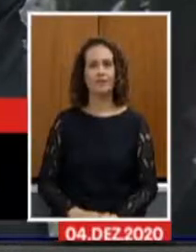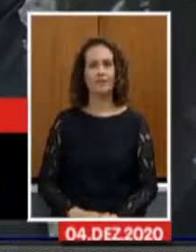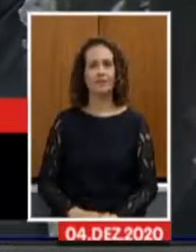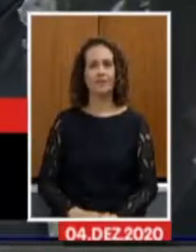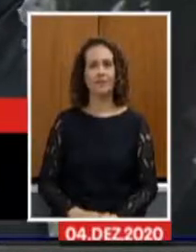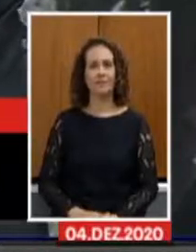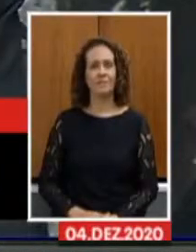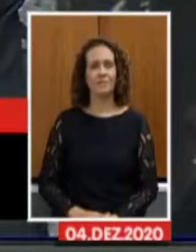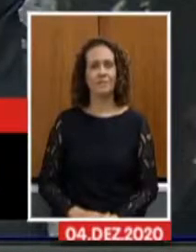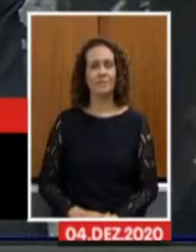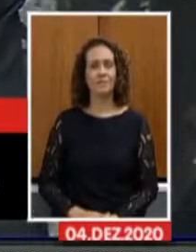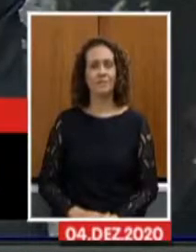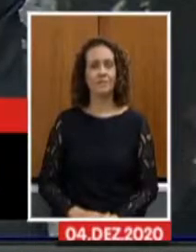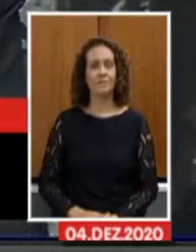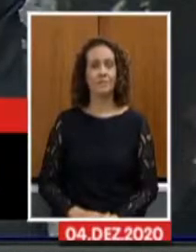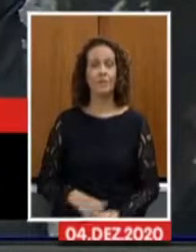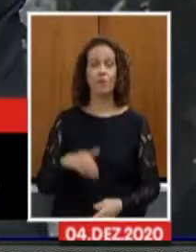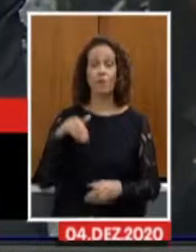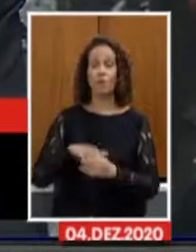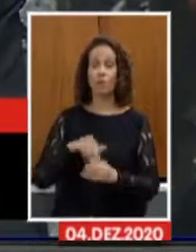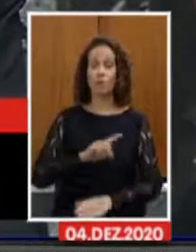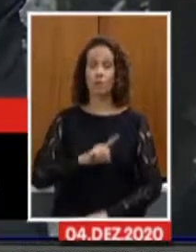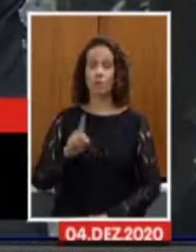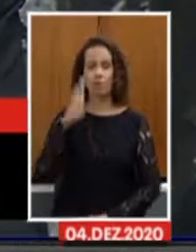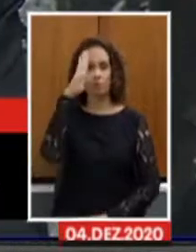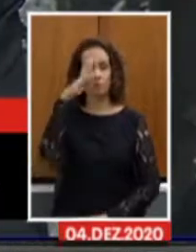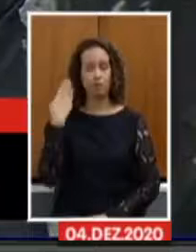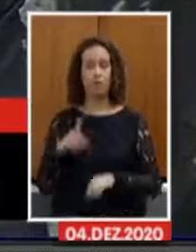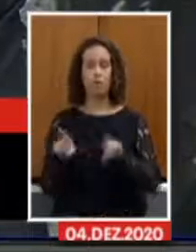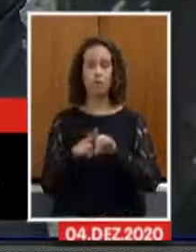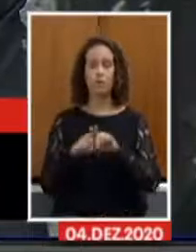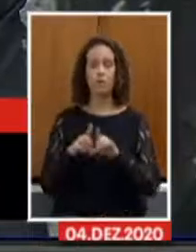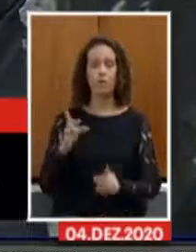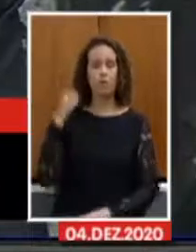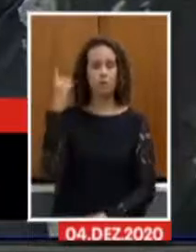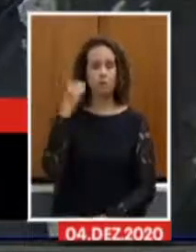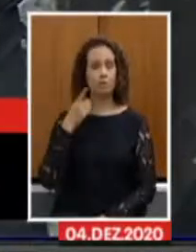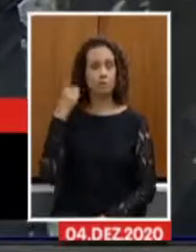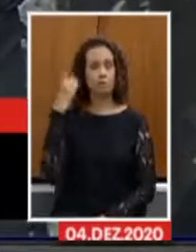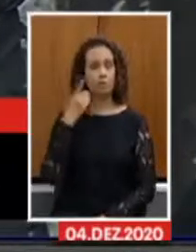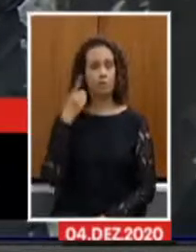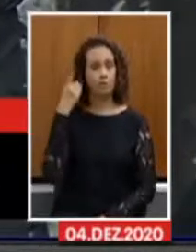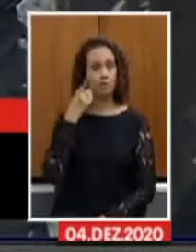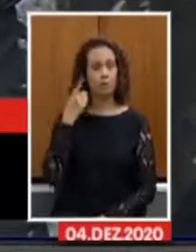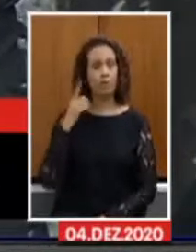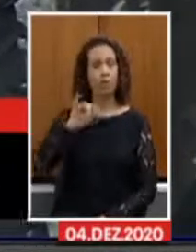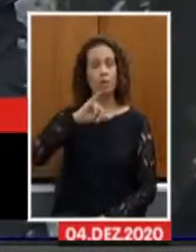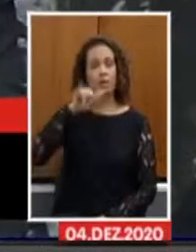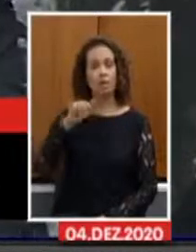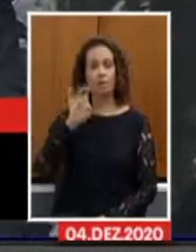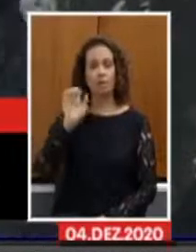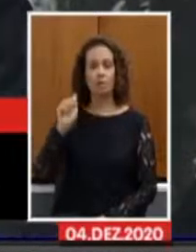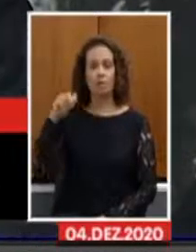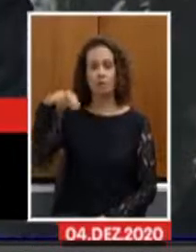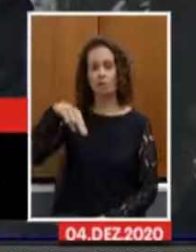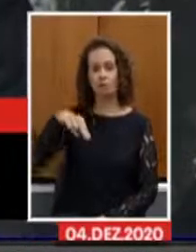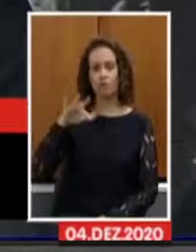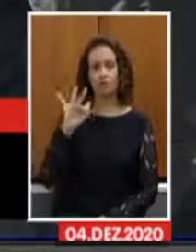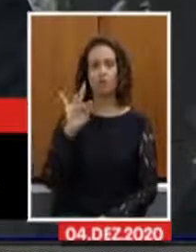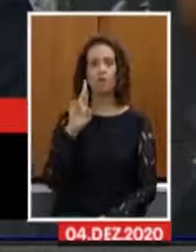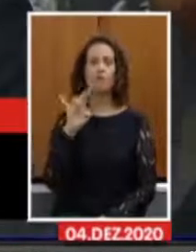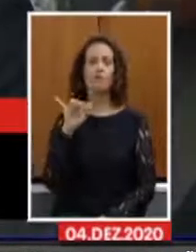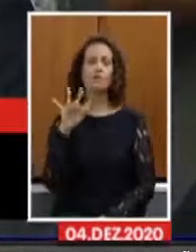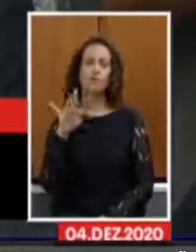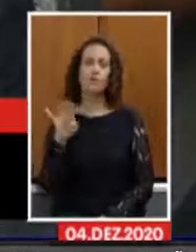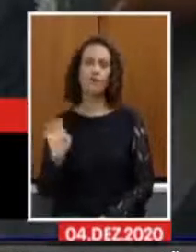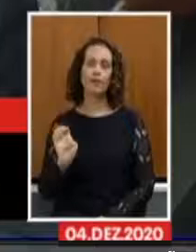Registro o voto não da deputada Beatriz Cerqueira e do deputado Jean Freire, não no projeto de